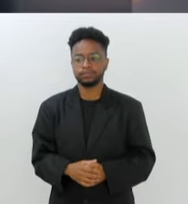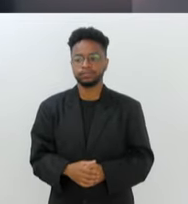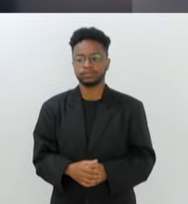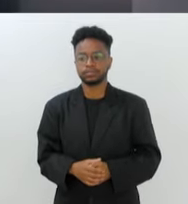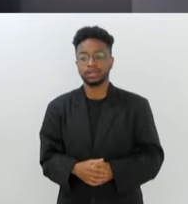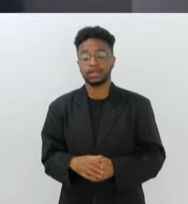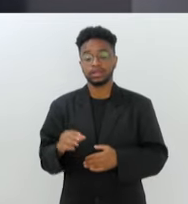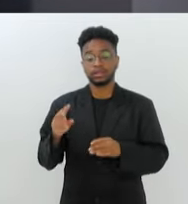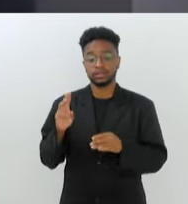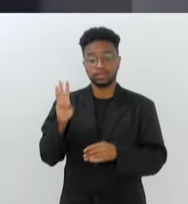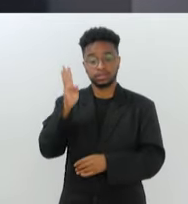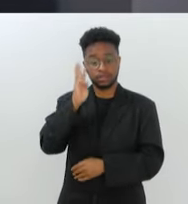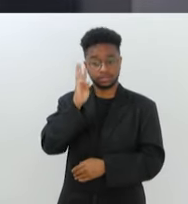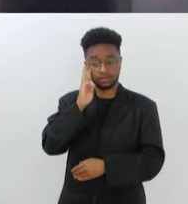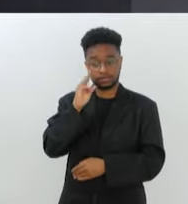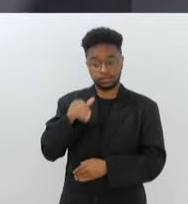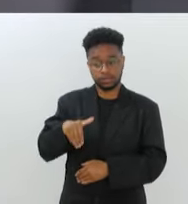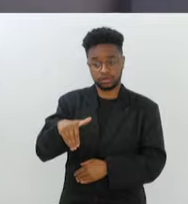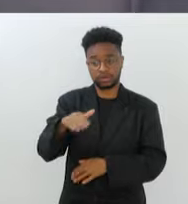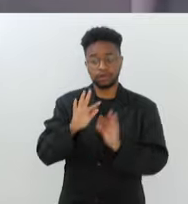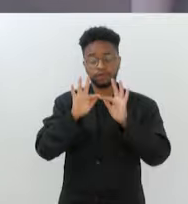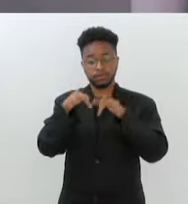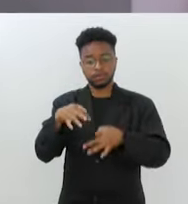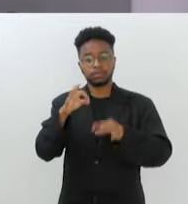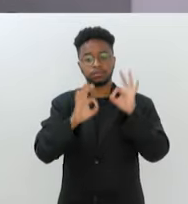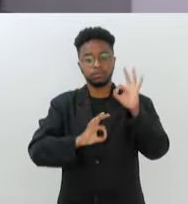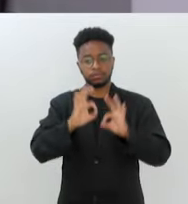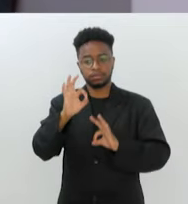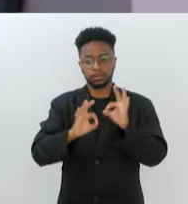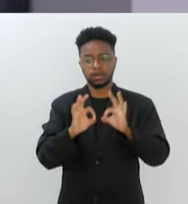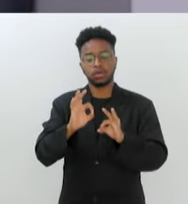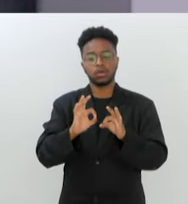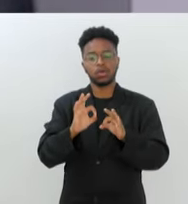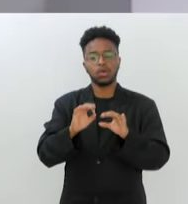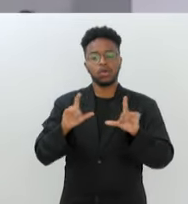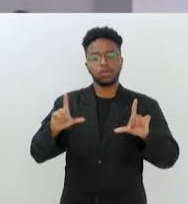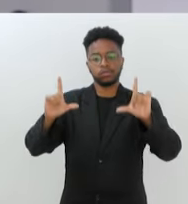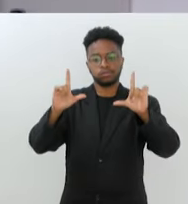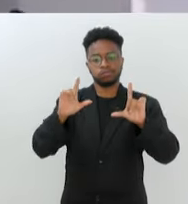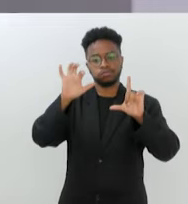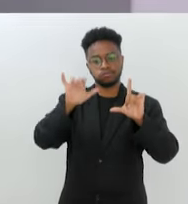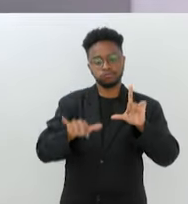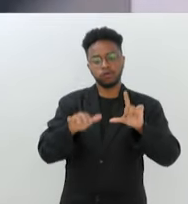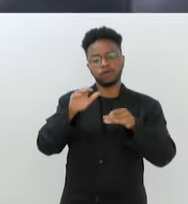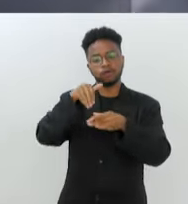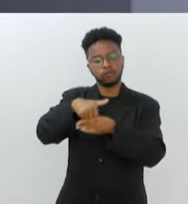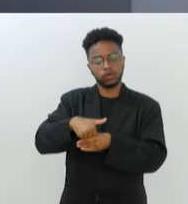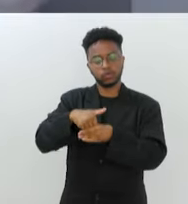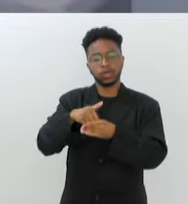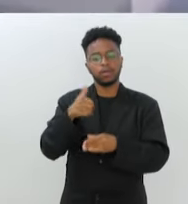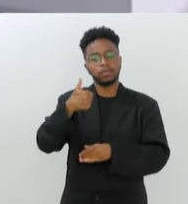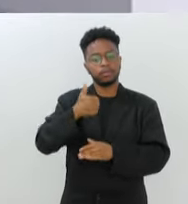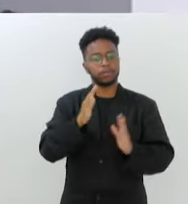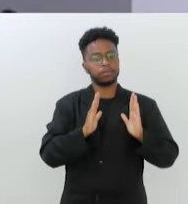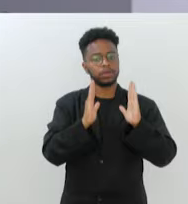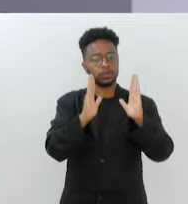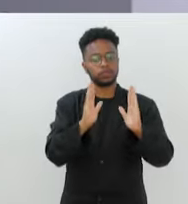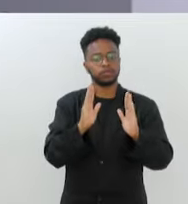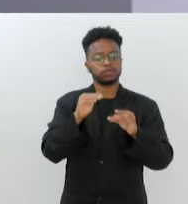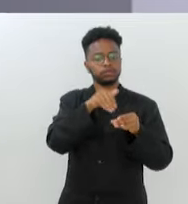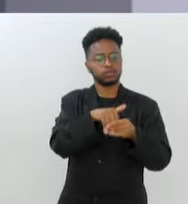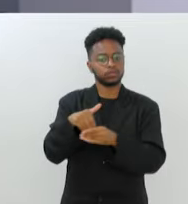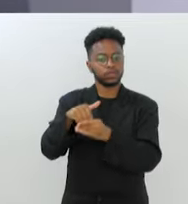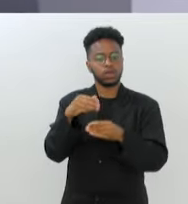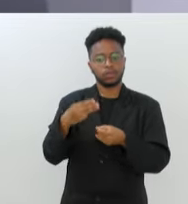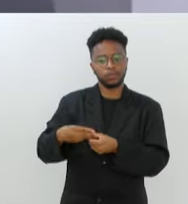Termina nesta terça-feira a preparação das urnas eletrônicas para o primeiro turno das eleições municipais, que acontece em 6 de